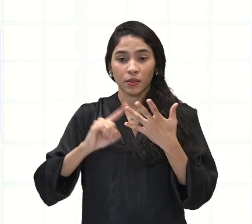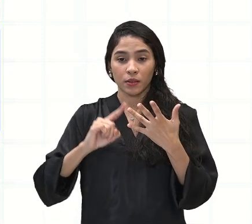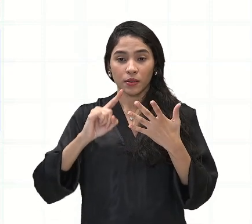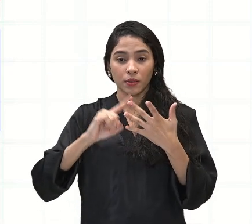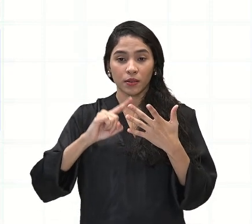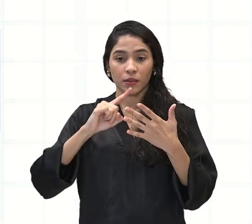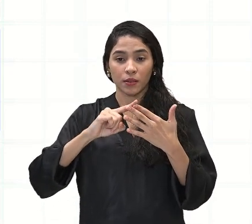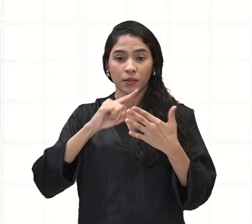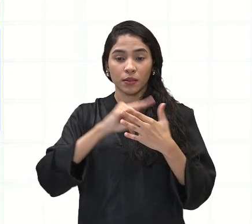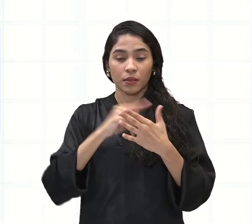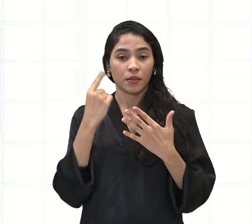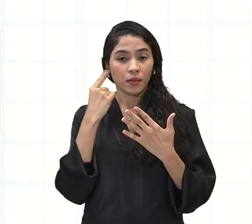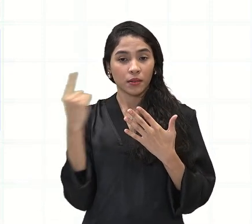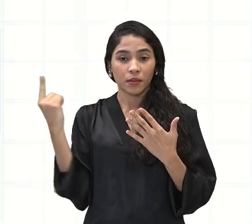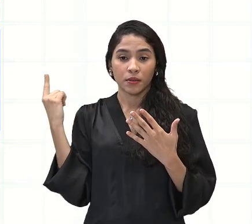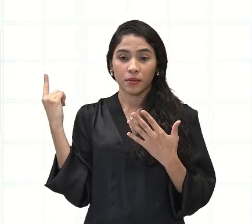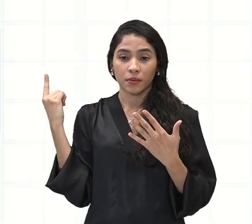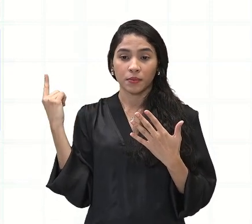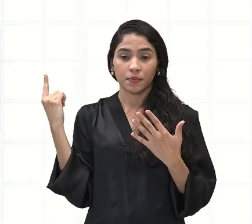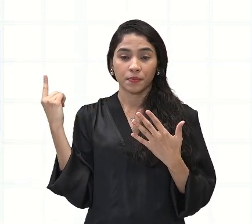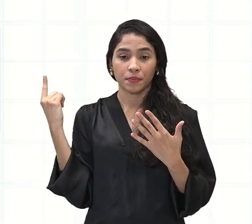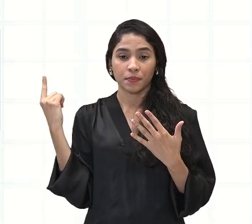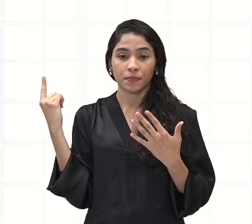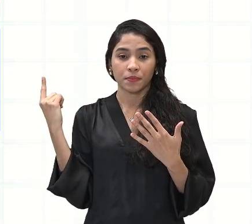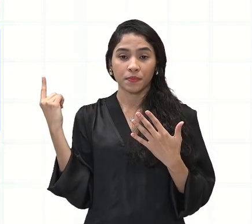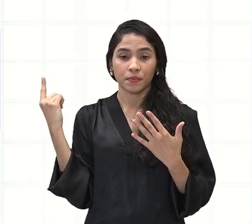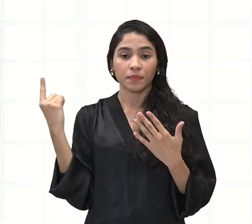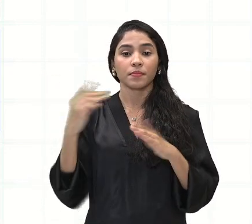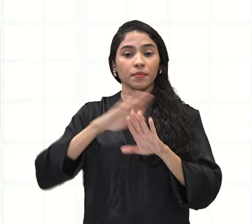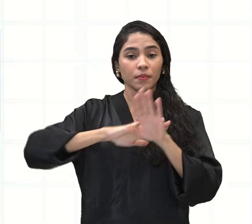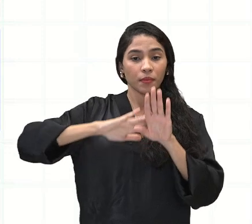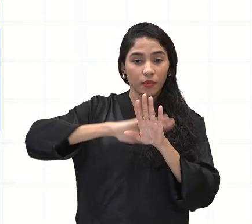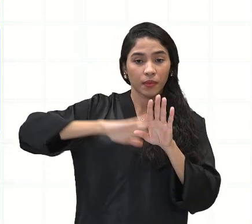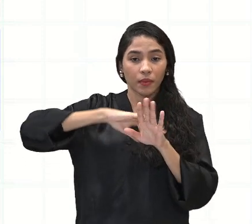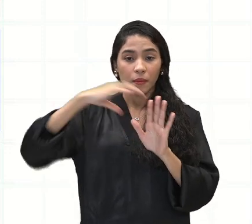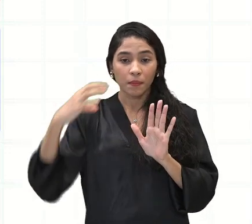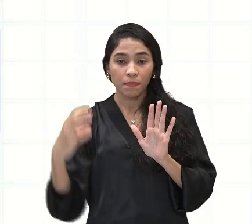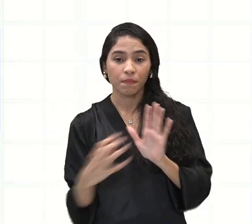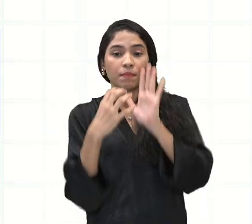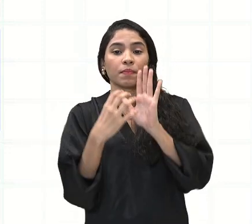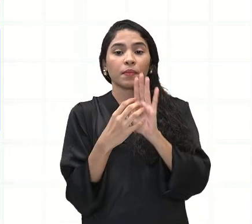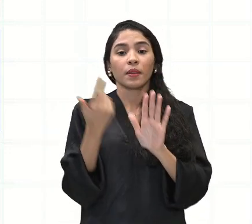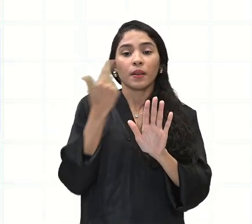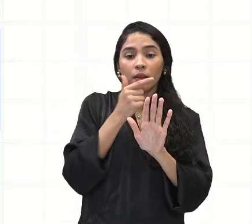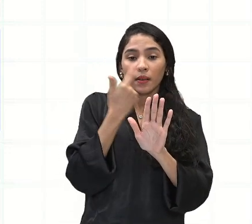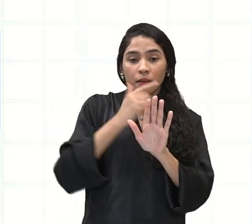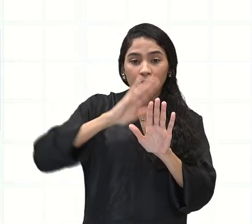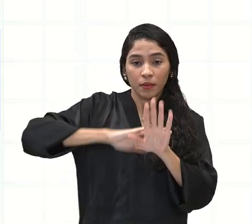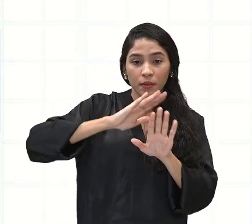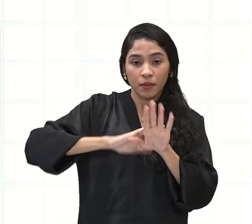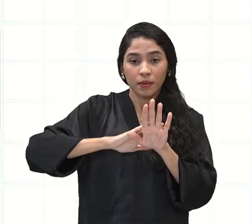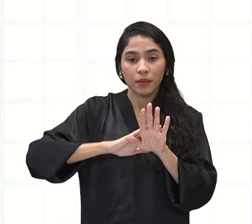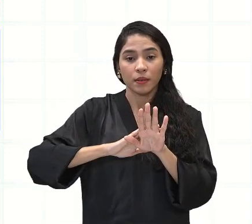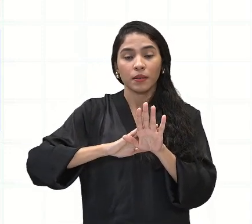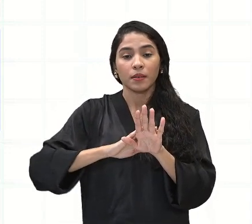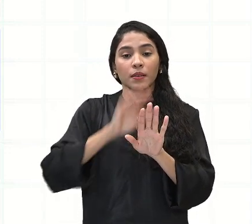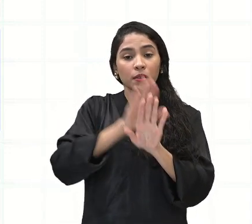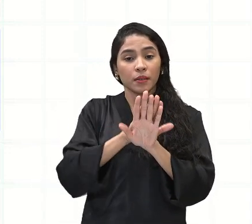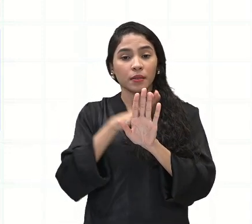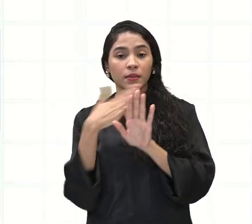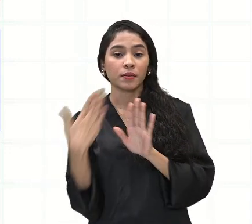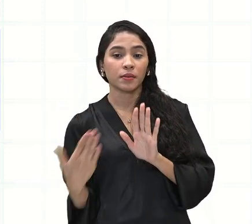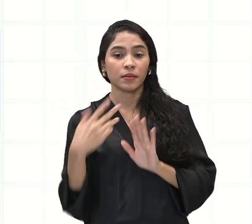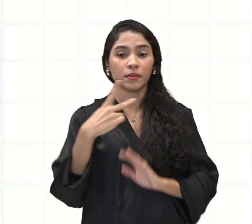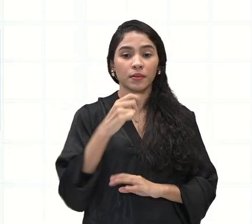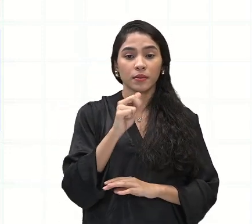figura de pensamento, intenção por detrás das palavras, eufemismo, hipérbole, ironia, antítese, prosopopeia, paradoxo, gradação e apóstrofe.